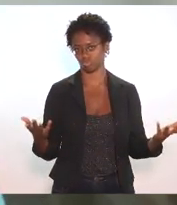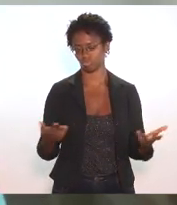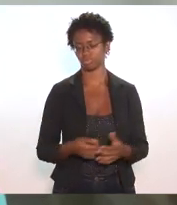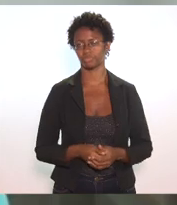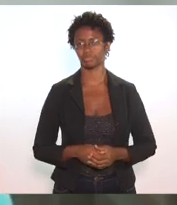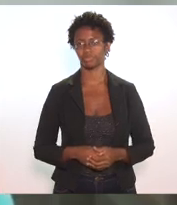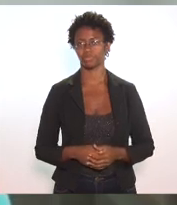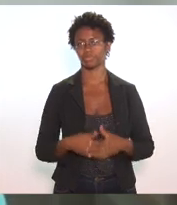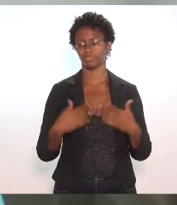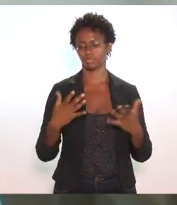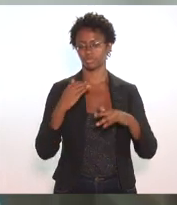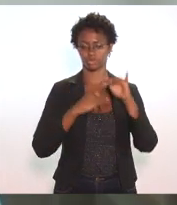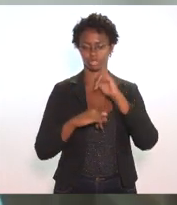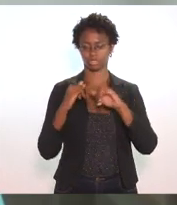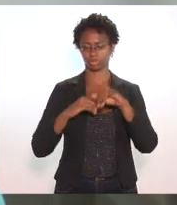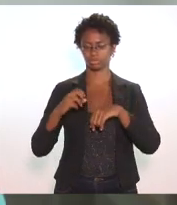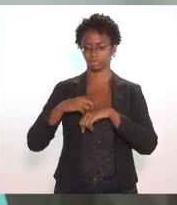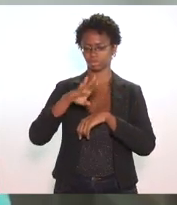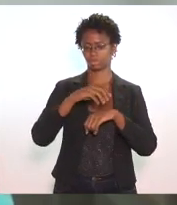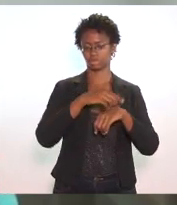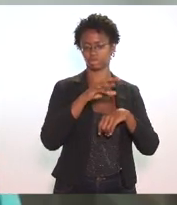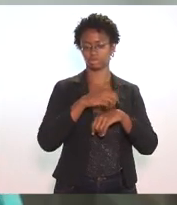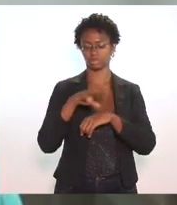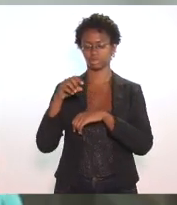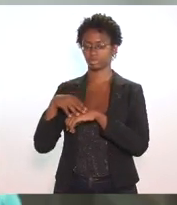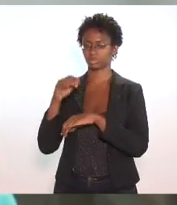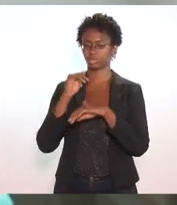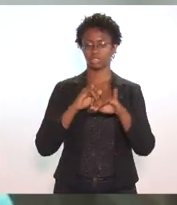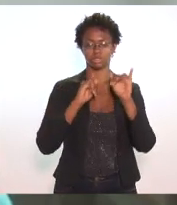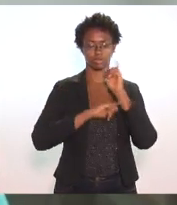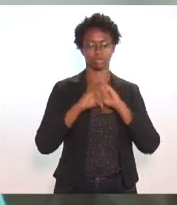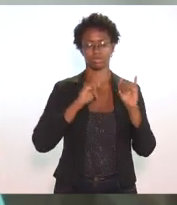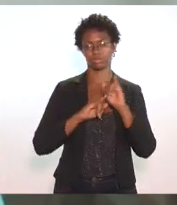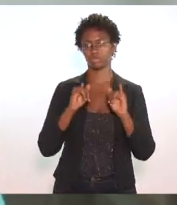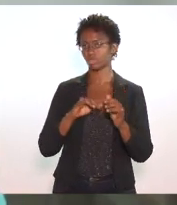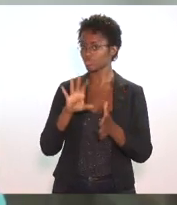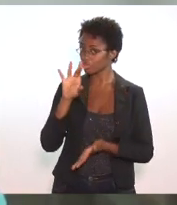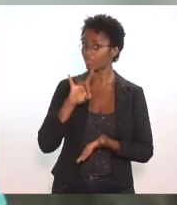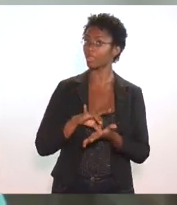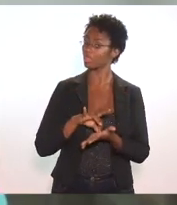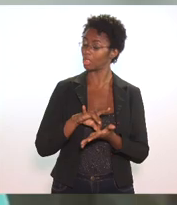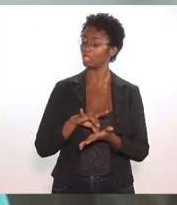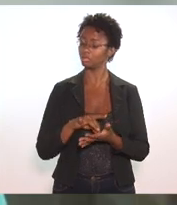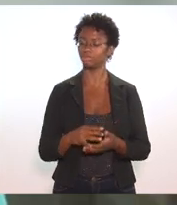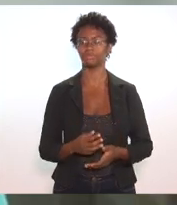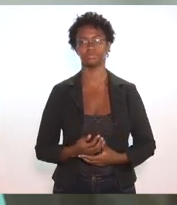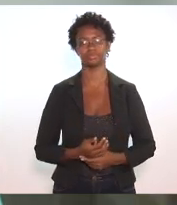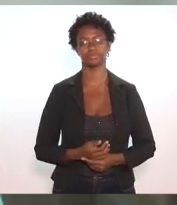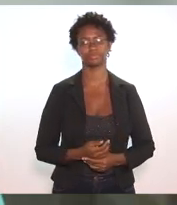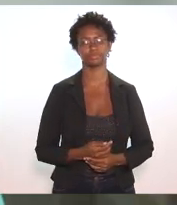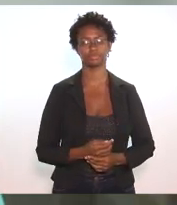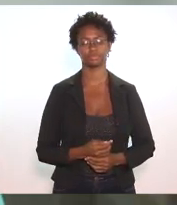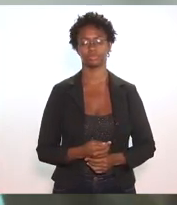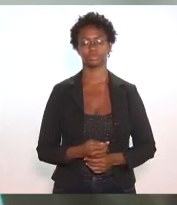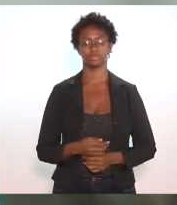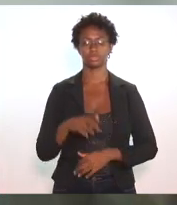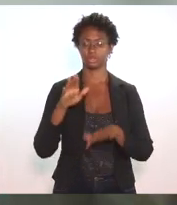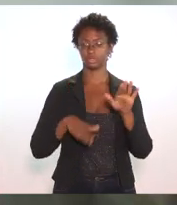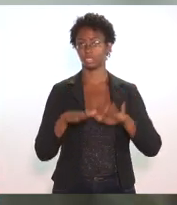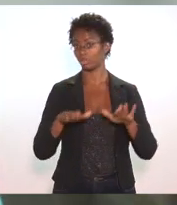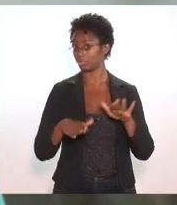Então, esses dados que eu estou aqui informando são dados oficiais. Né? Pode ser até que esteja pior que